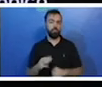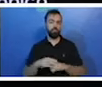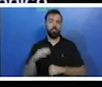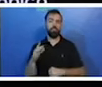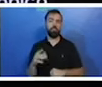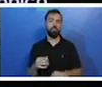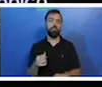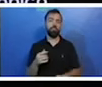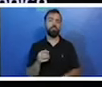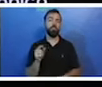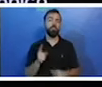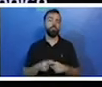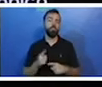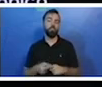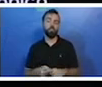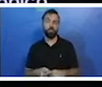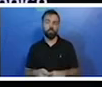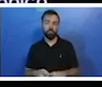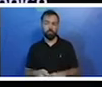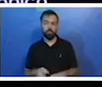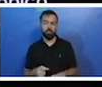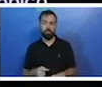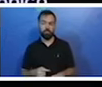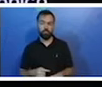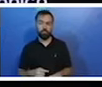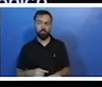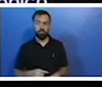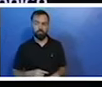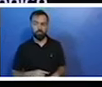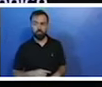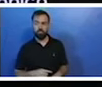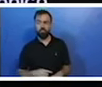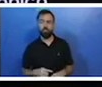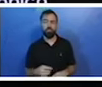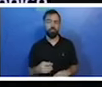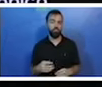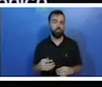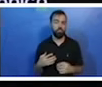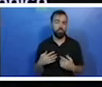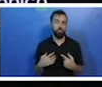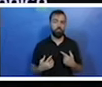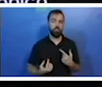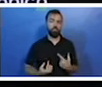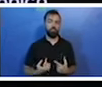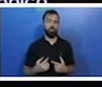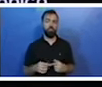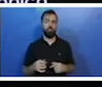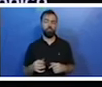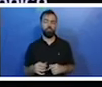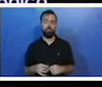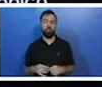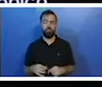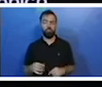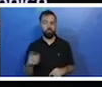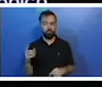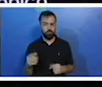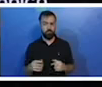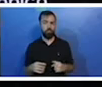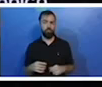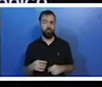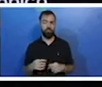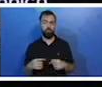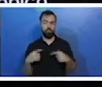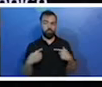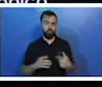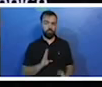Proporciona uma atividade rítmica e cíclica ideal para o desenvolvimento dos sistemas de energia. Desenvolvimento do